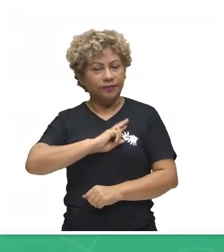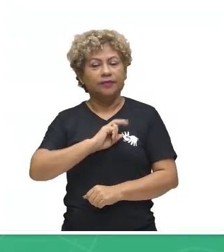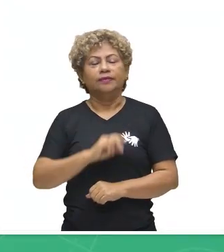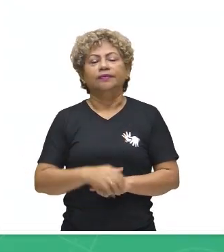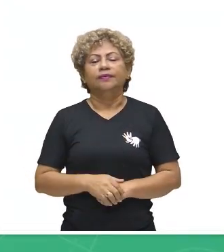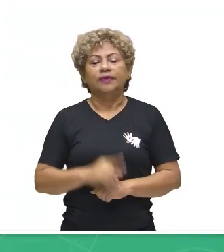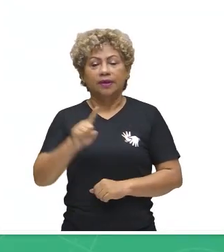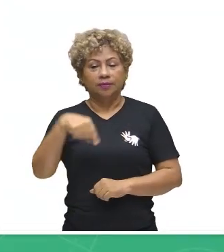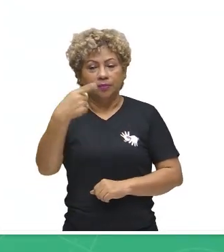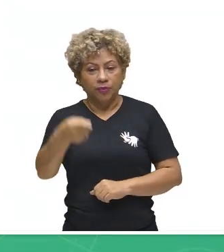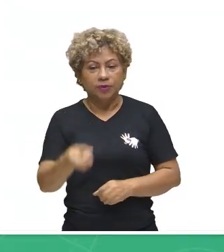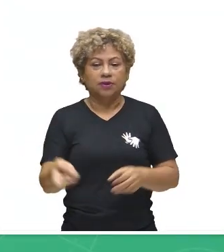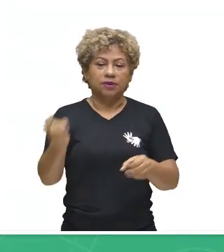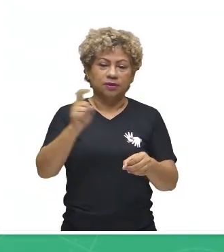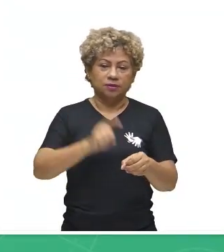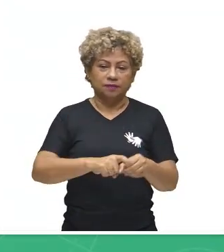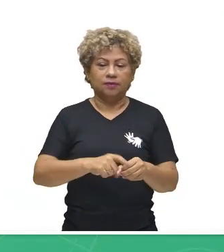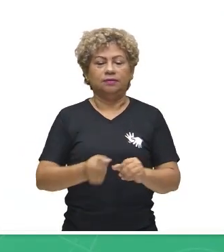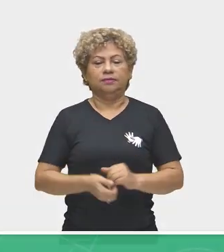no chat público.